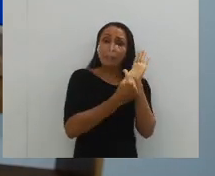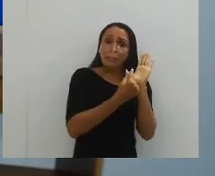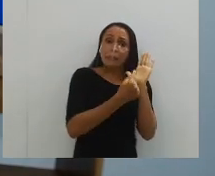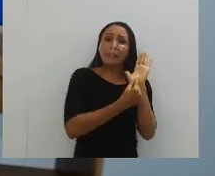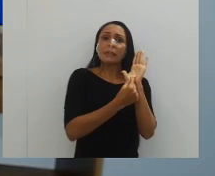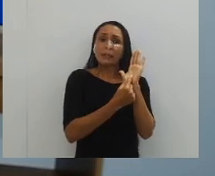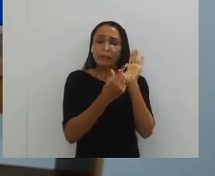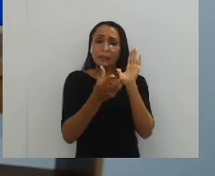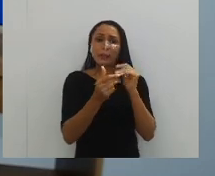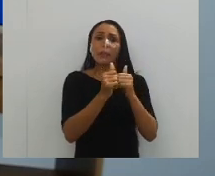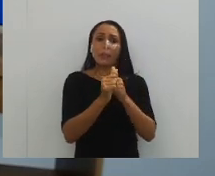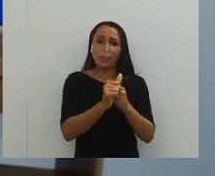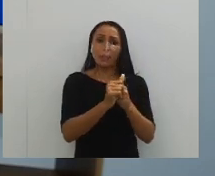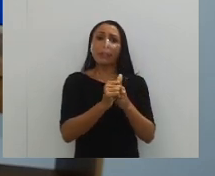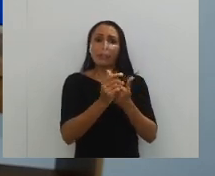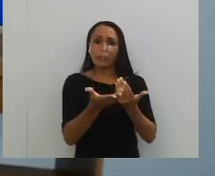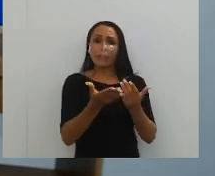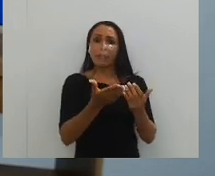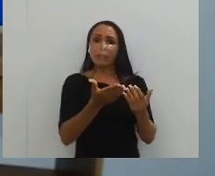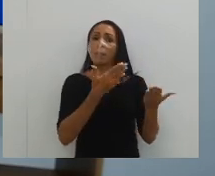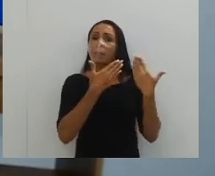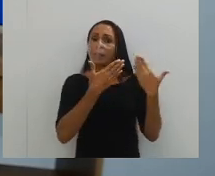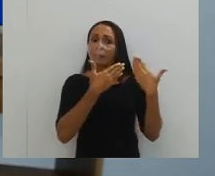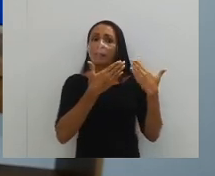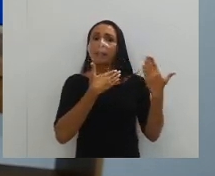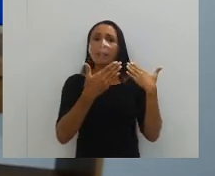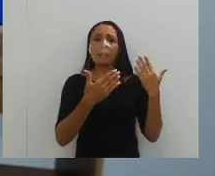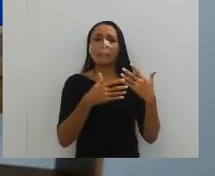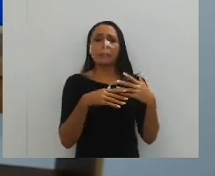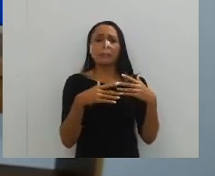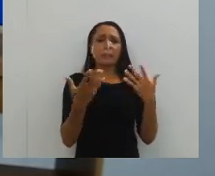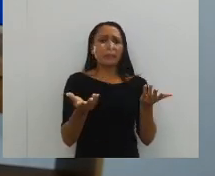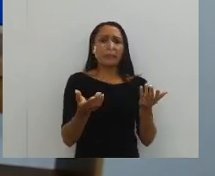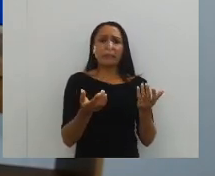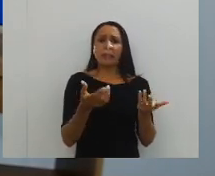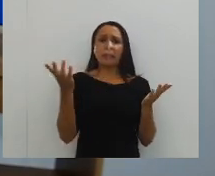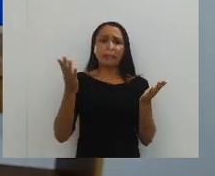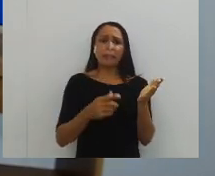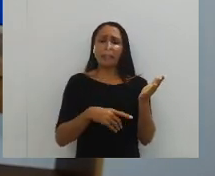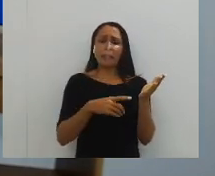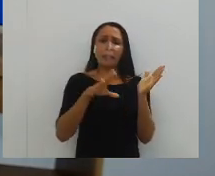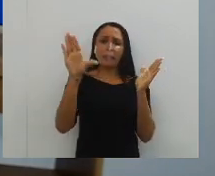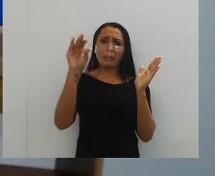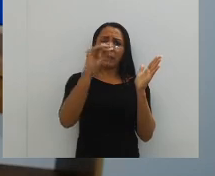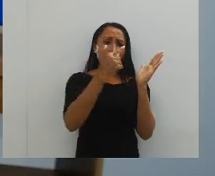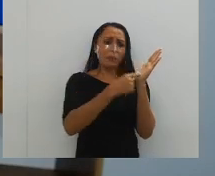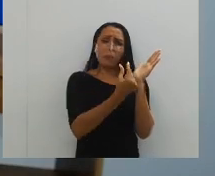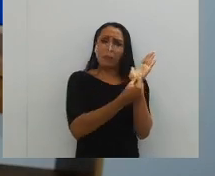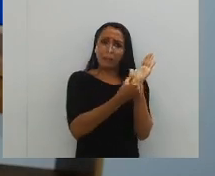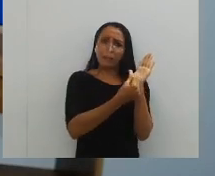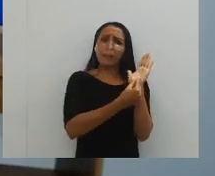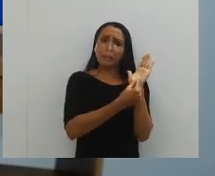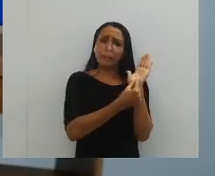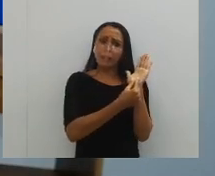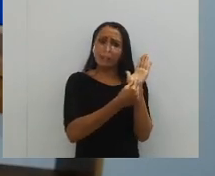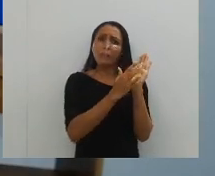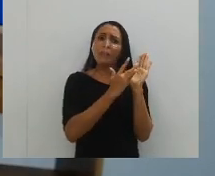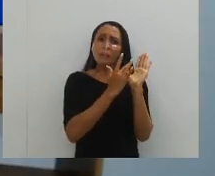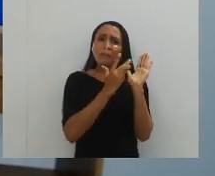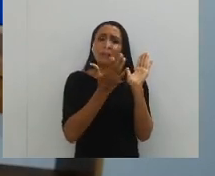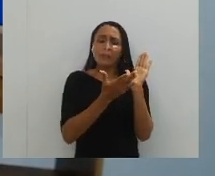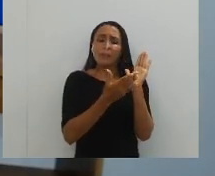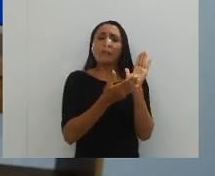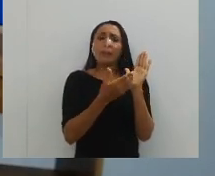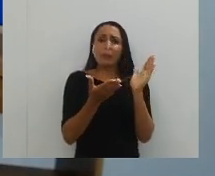já tô acompanhando aqui o chat aí. Se tu ainda não entrou e não baixou o Conecta Aí, baixa o aplicativo Conecta